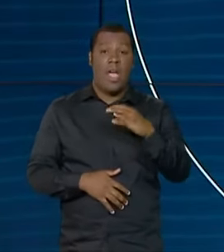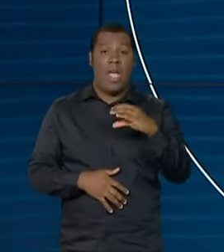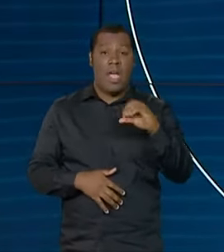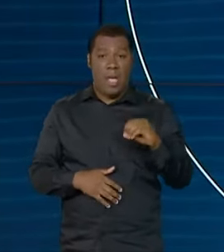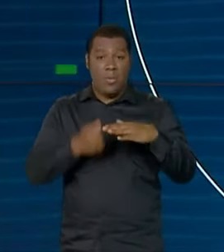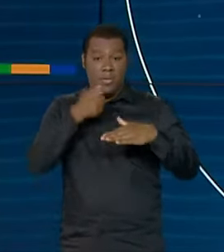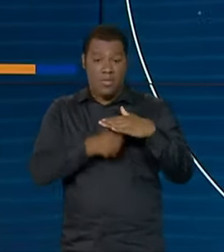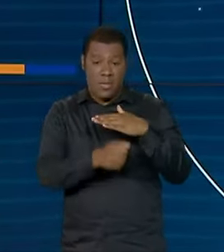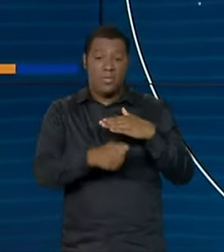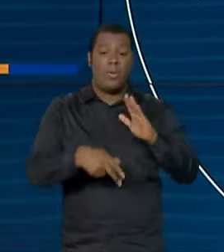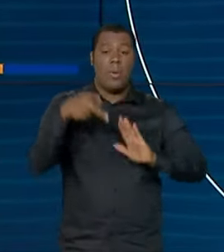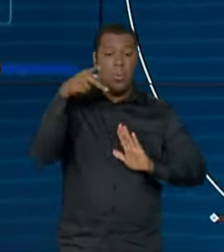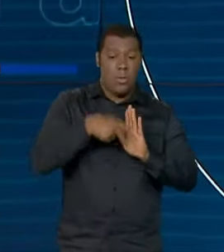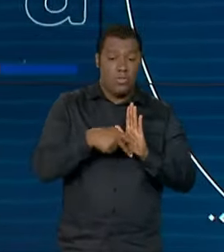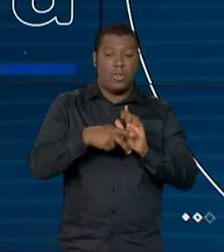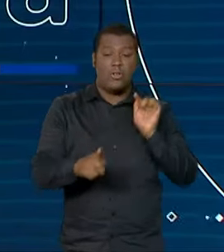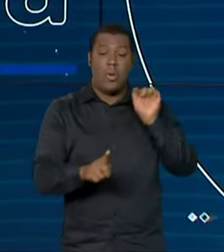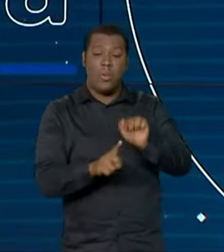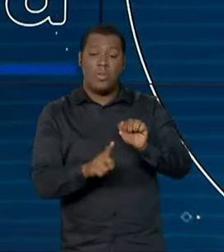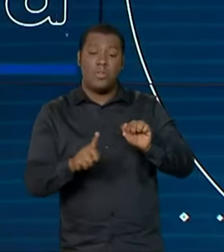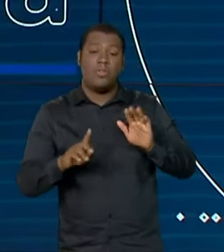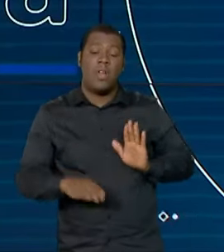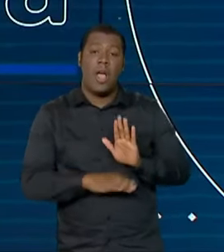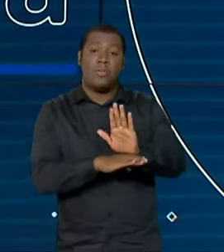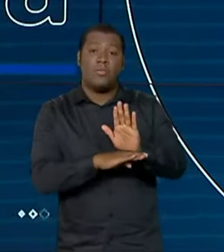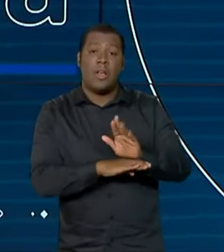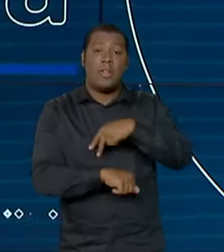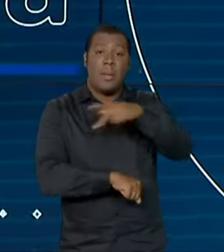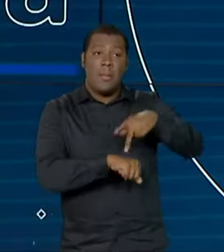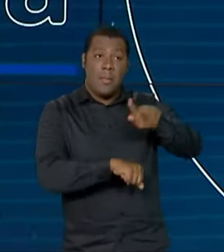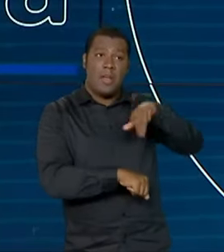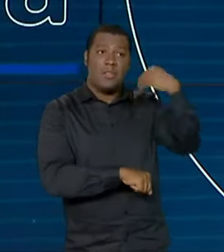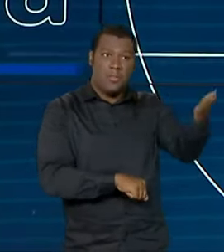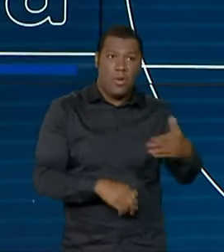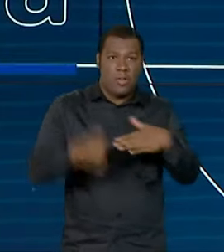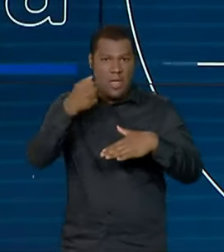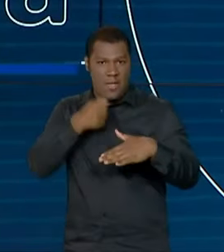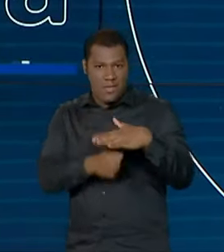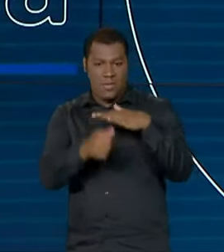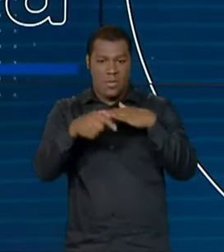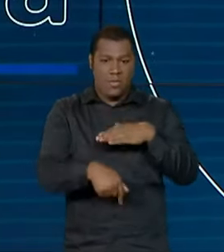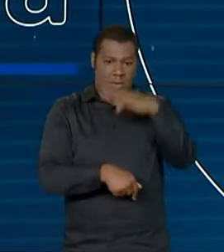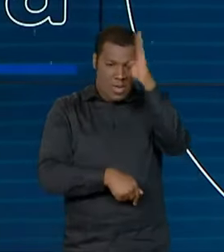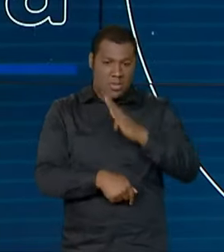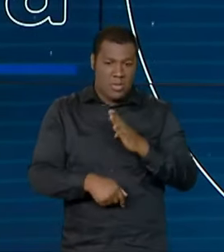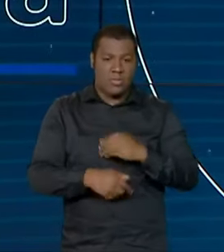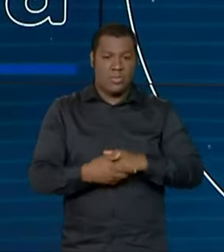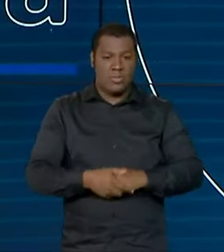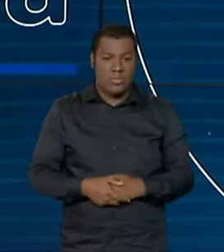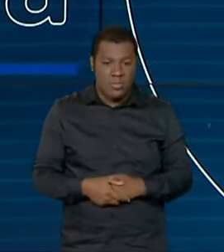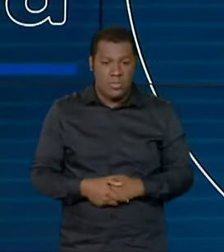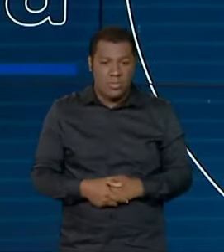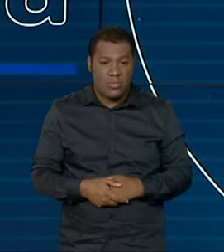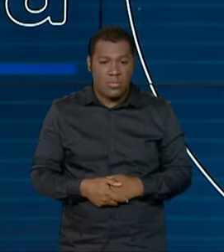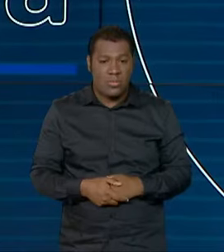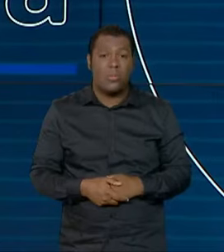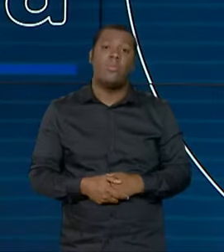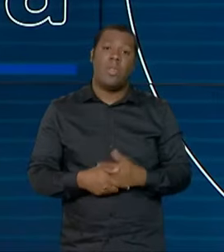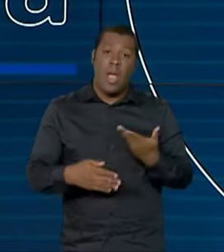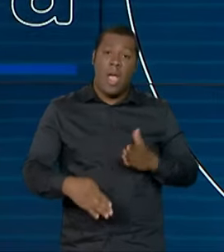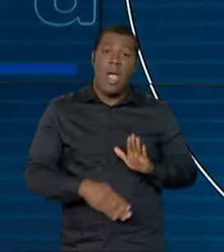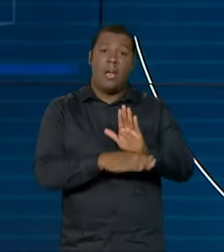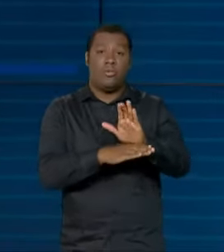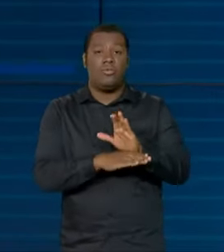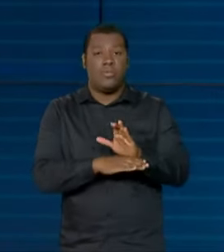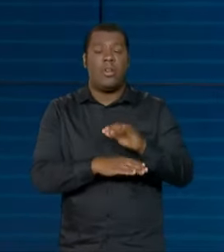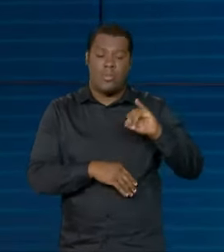O programa busca garantir a investidores estrangeiros mecanismos de proteção contra oscilações bruscas na taxa de